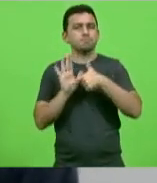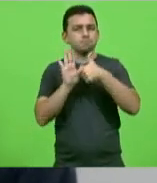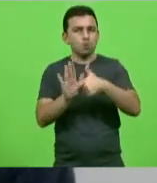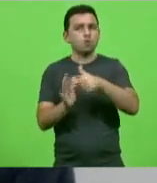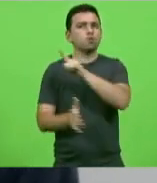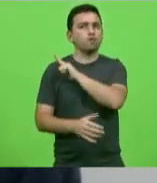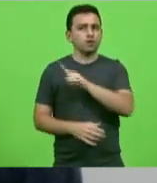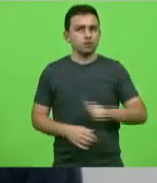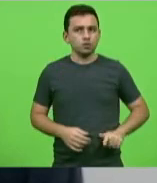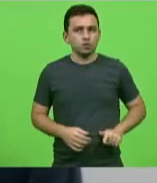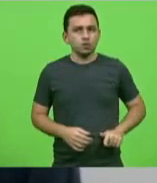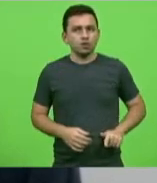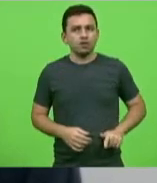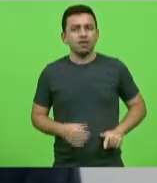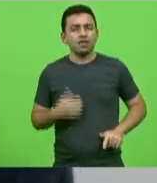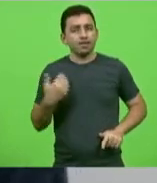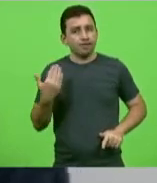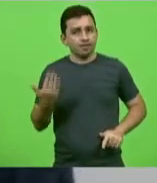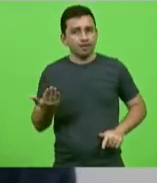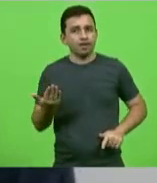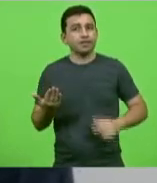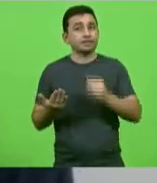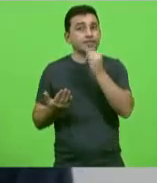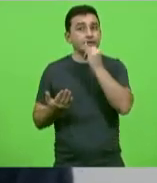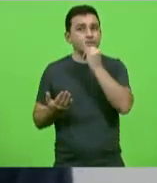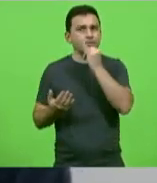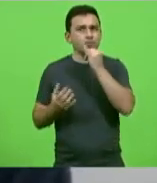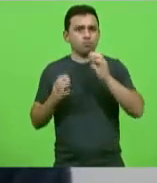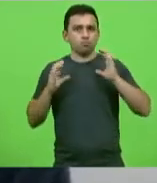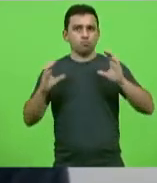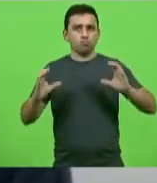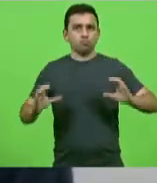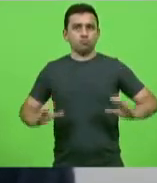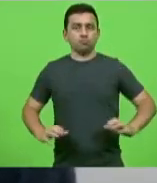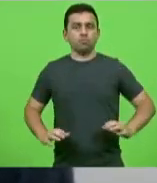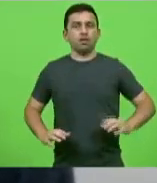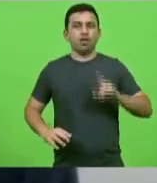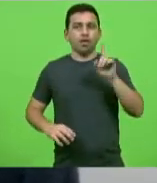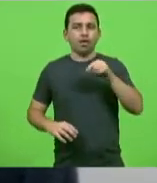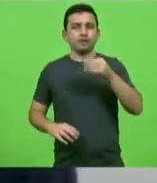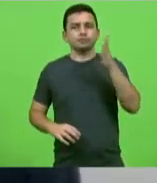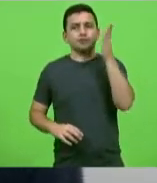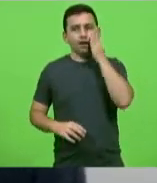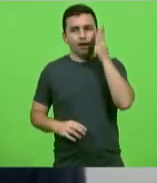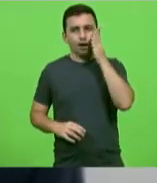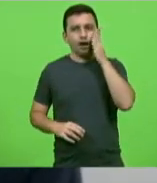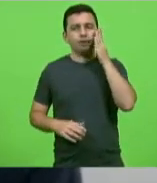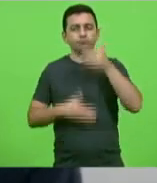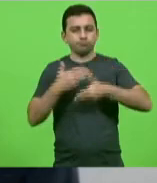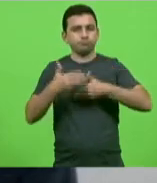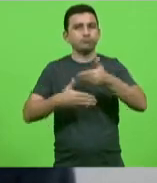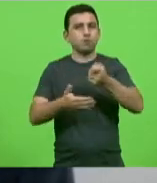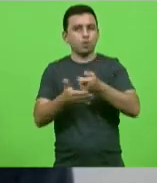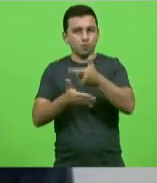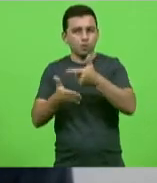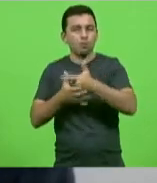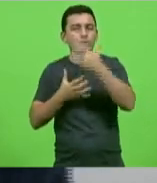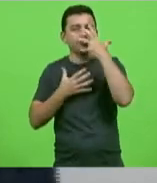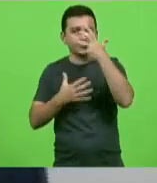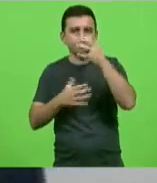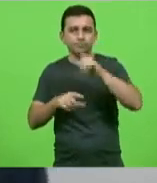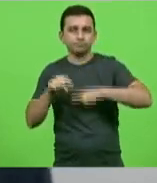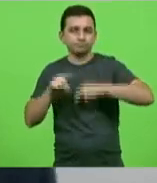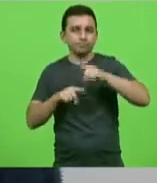o governador demonstrava, em tese, comportamento de quem possuía conhecimento sobre o processo de aquisição dos